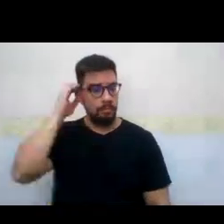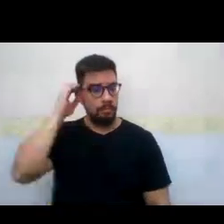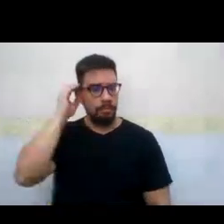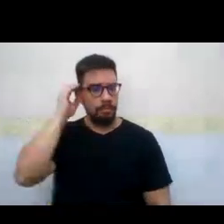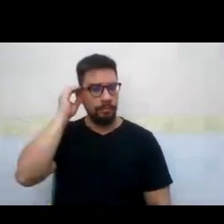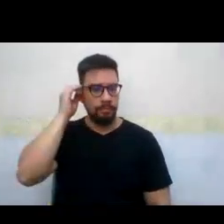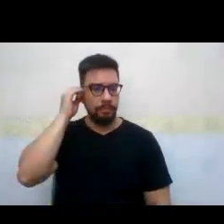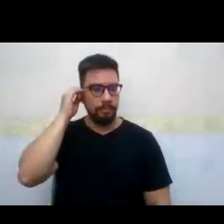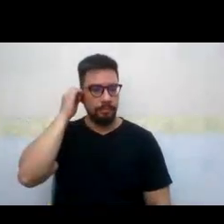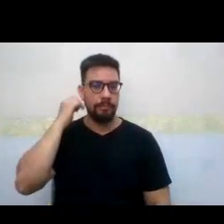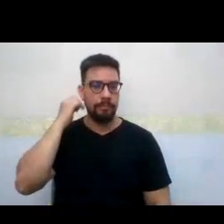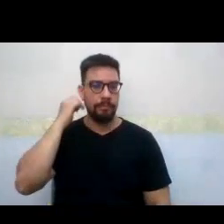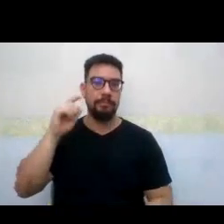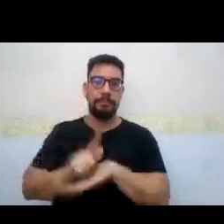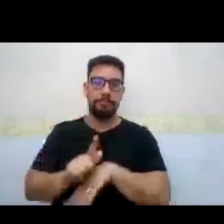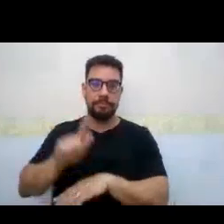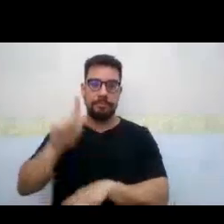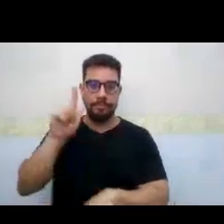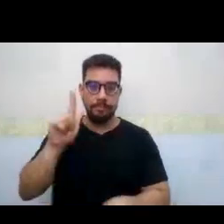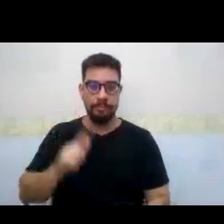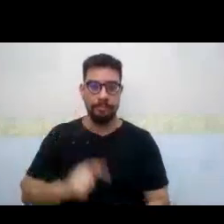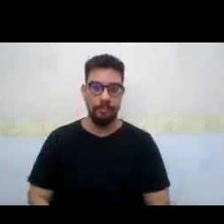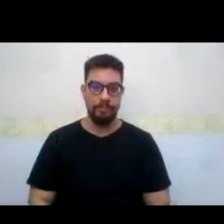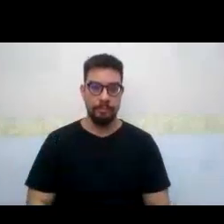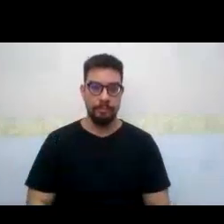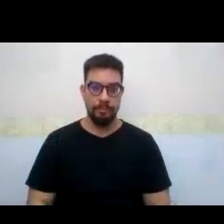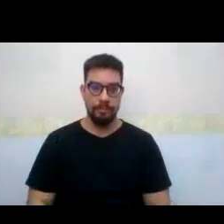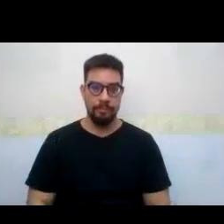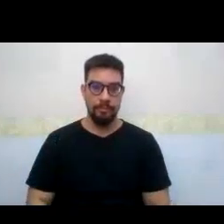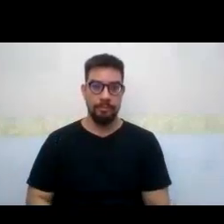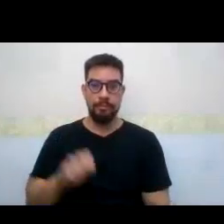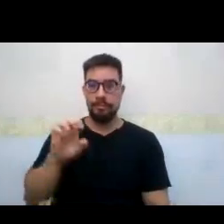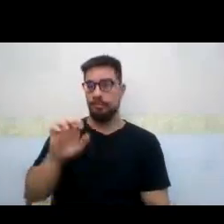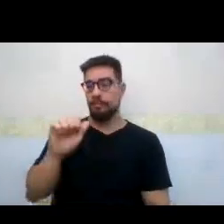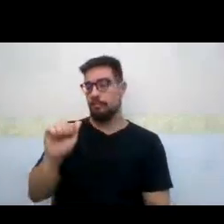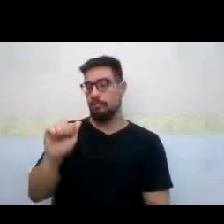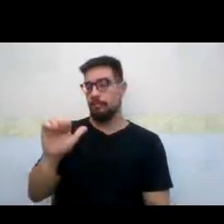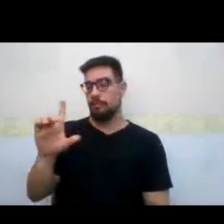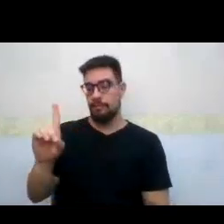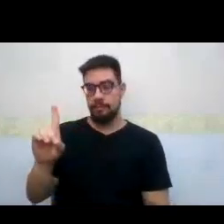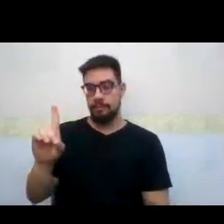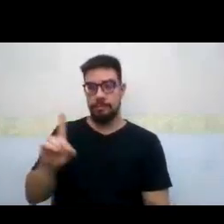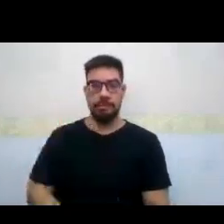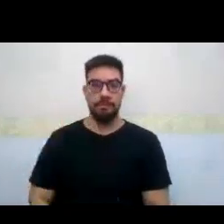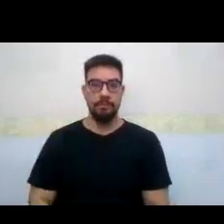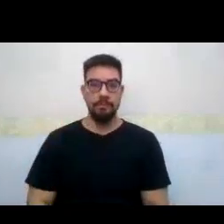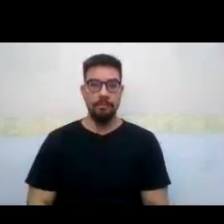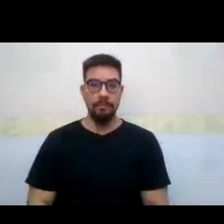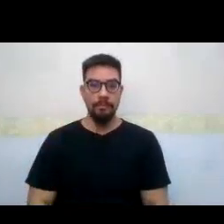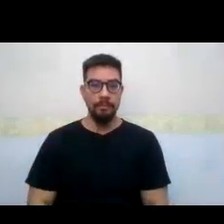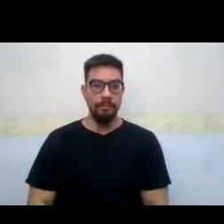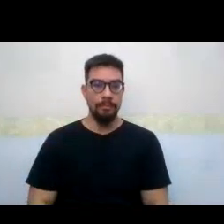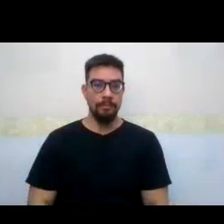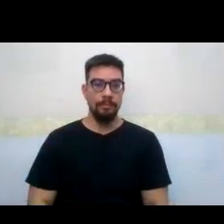novo. Graduação EAD. Olha lá, EAD, tá?